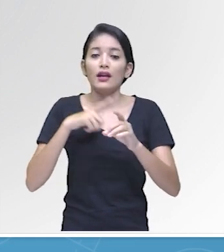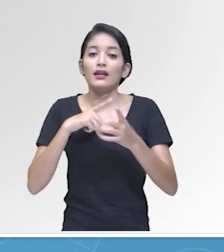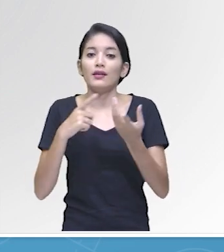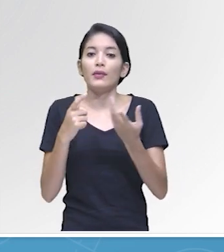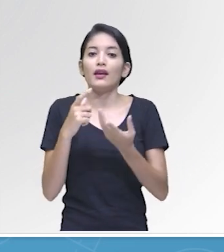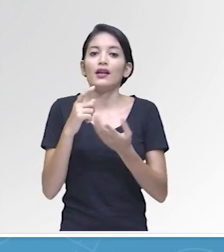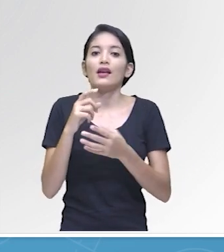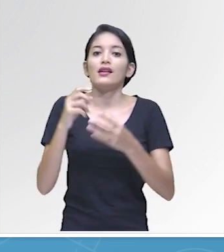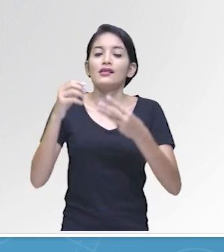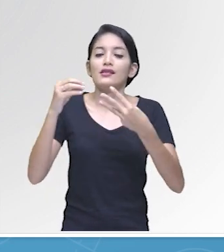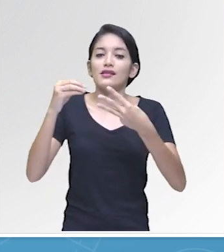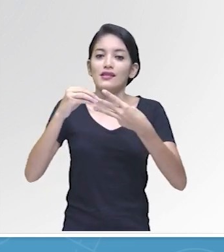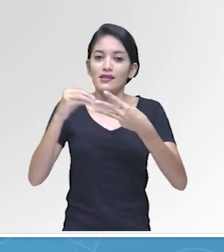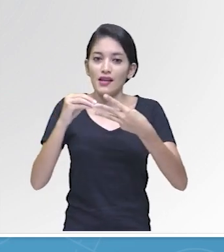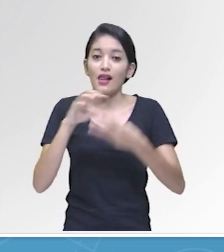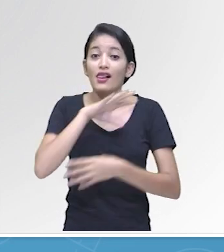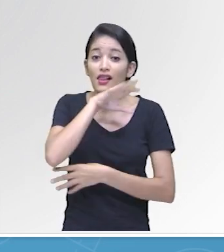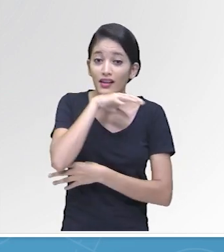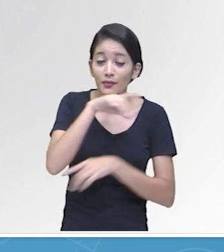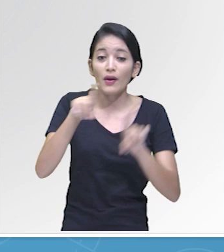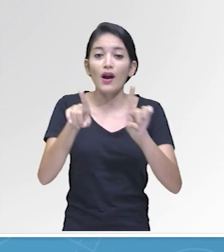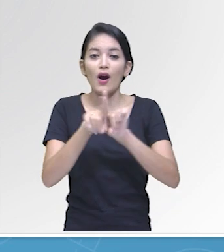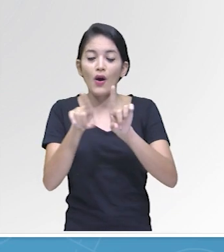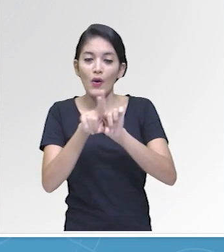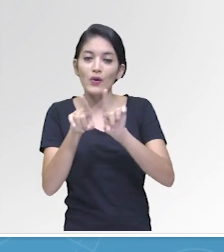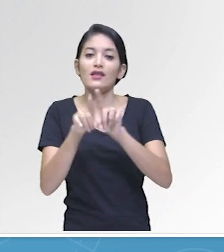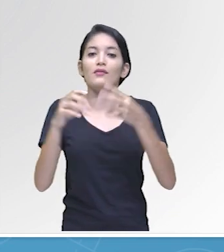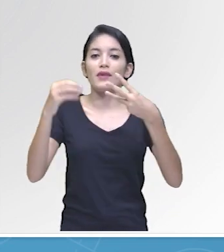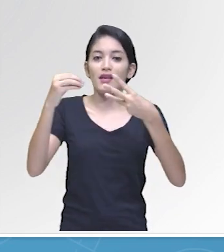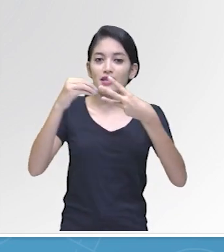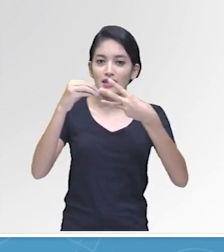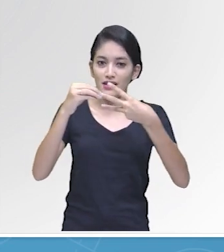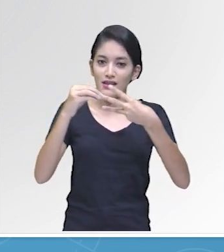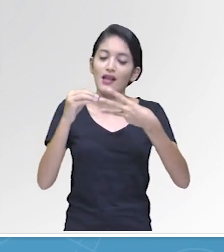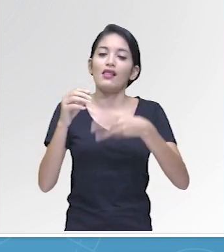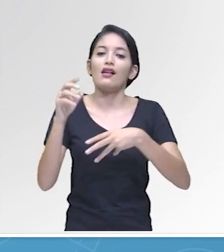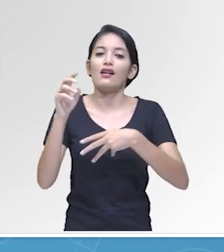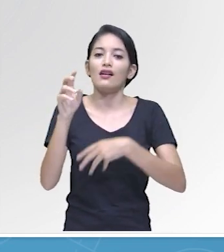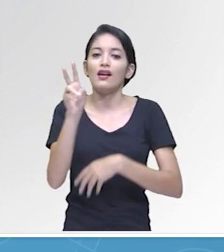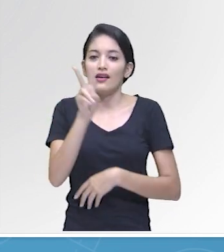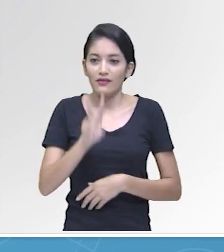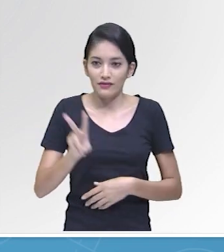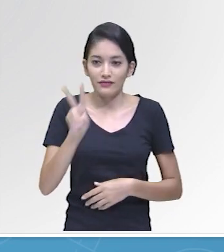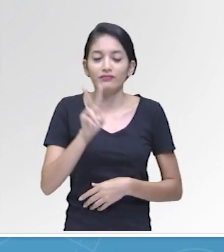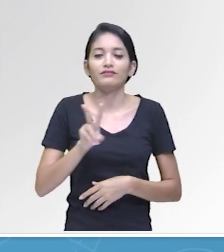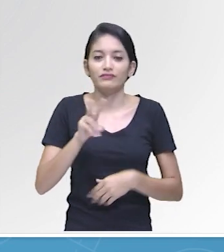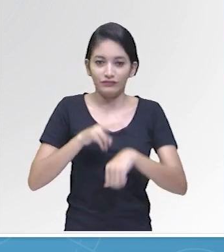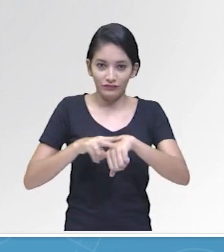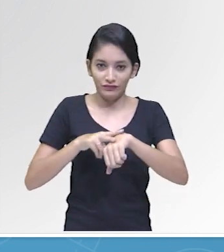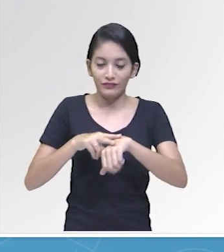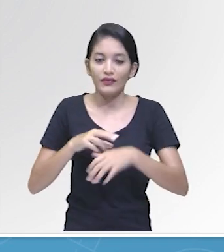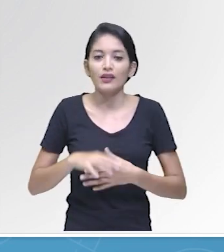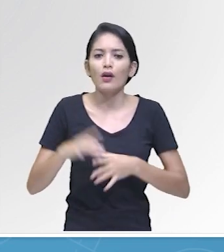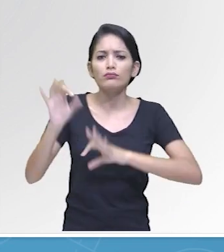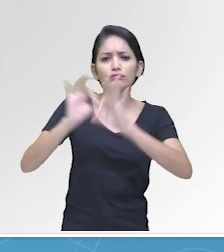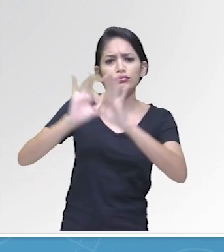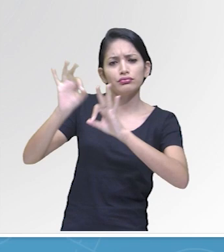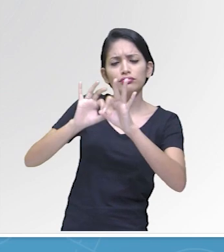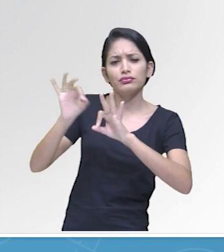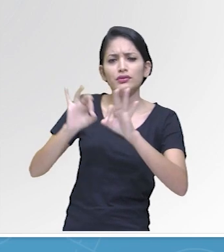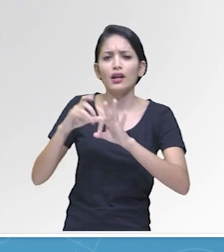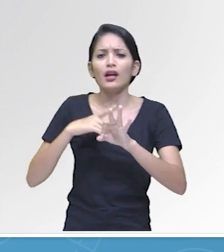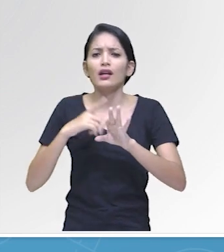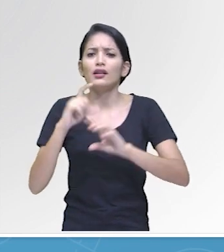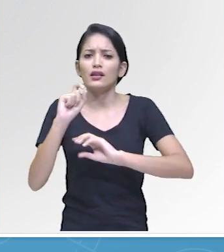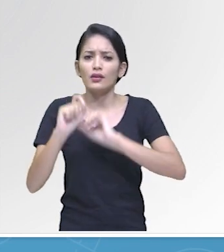célula vegetal. Opa, essas duas células possuem aí um núcleo individualizado, organizado. E aí você vai ter